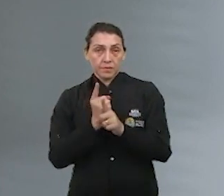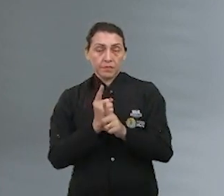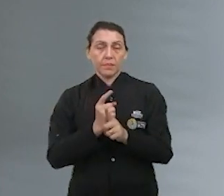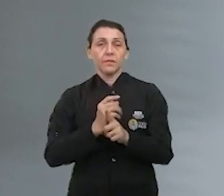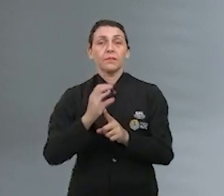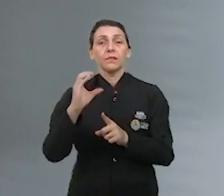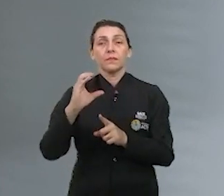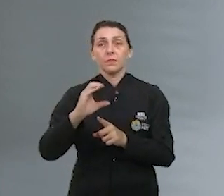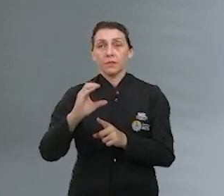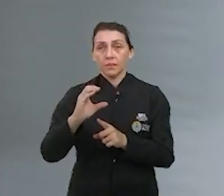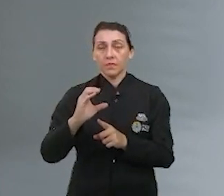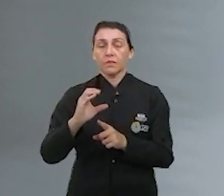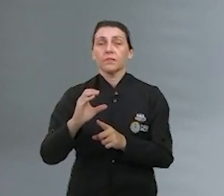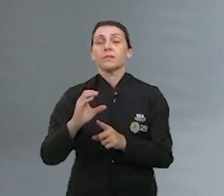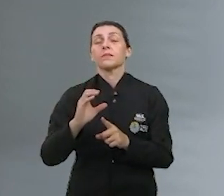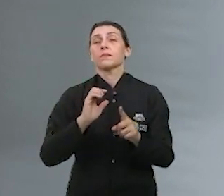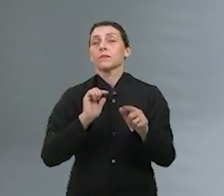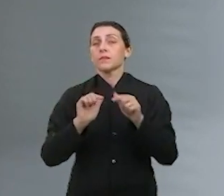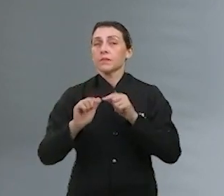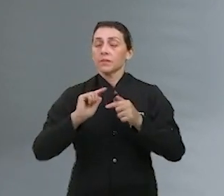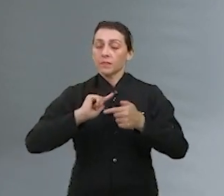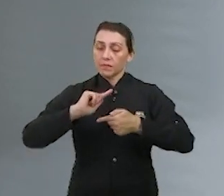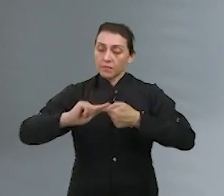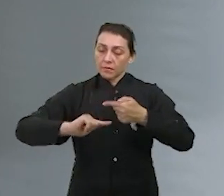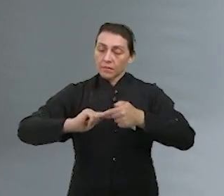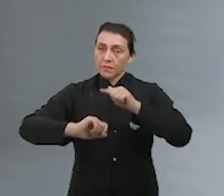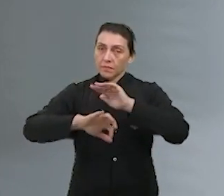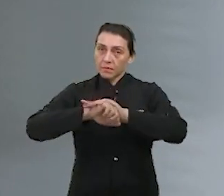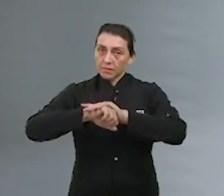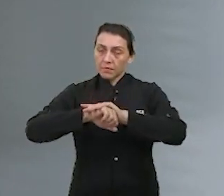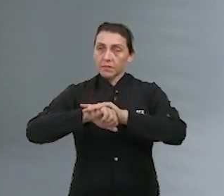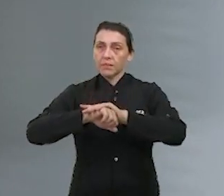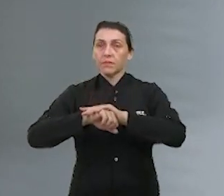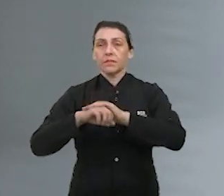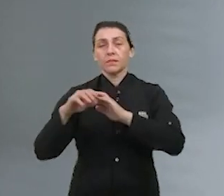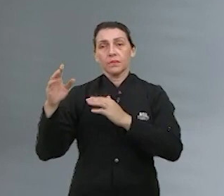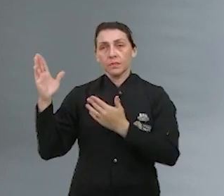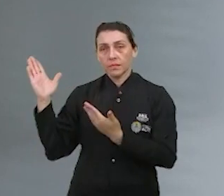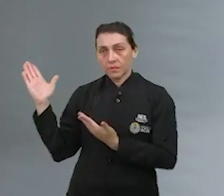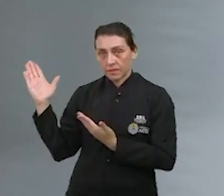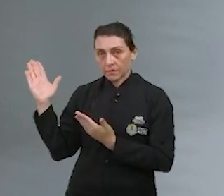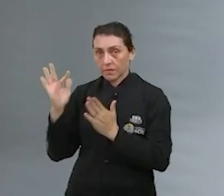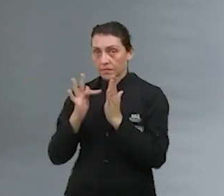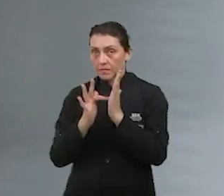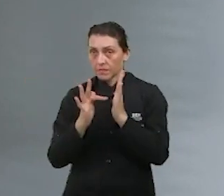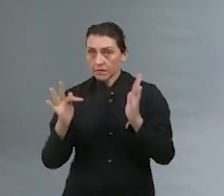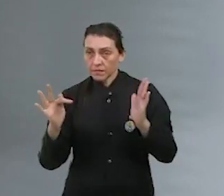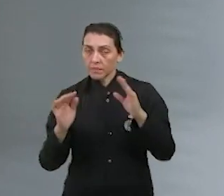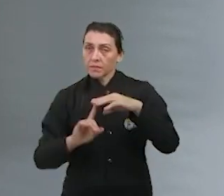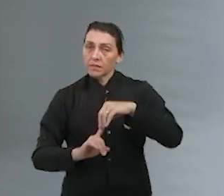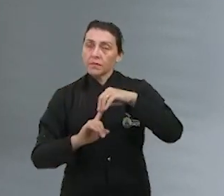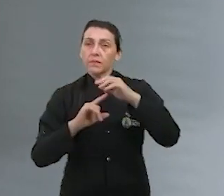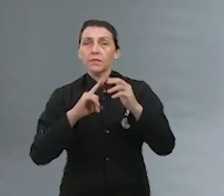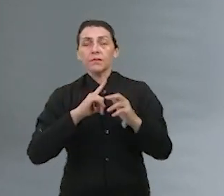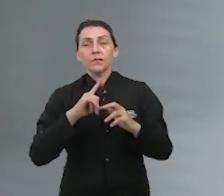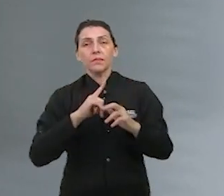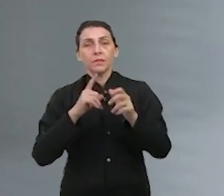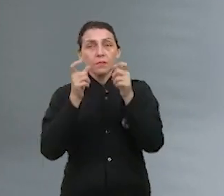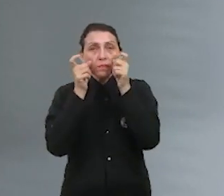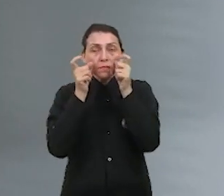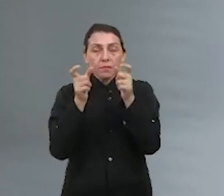corrente, quando eu estou trabalhando com receptor e geradores, é essa aqui. A única questão que eu tenho que atentar